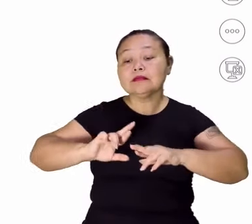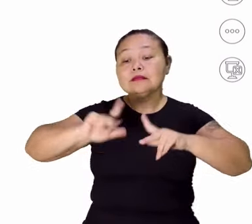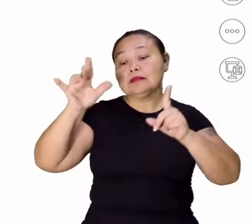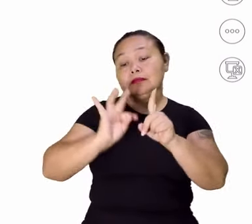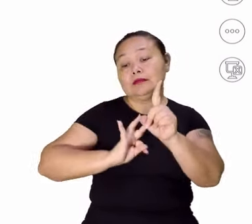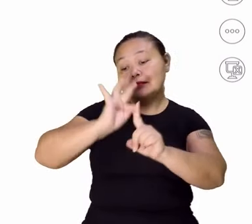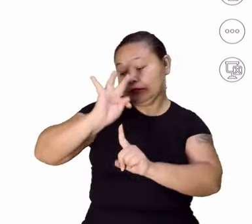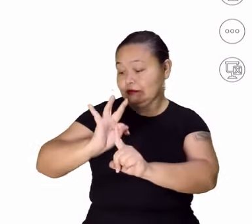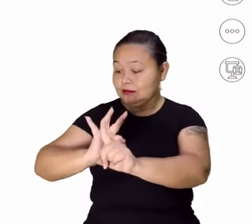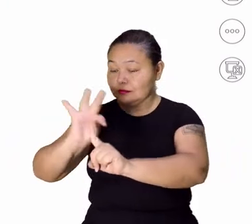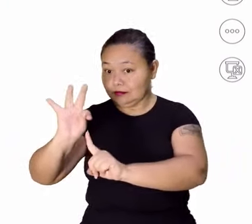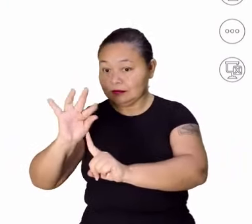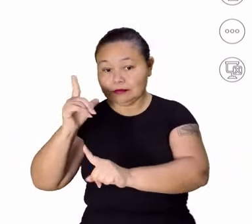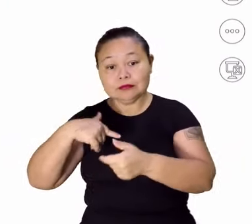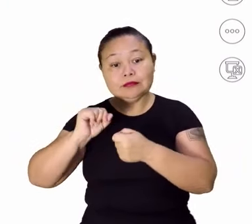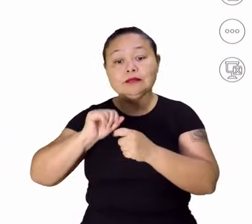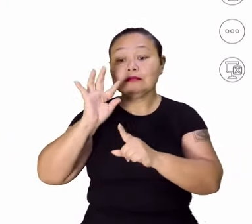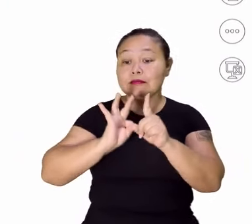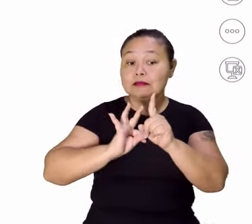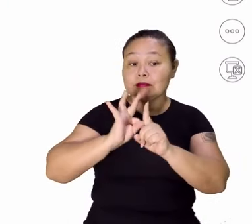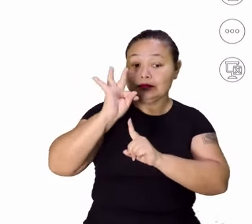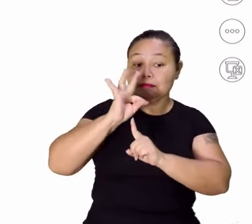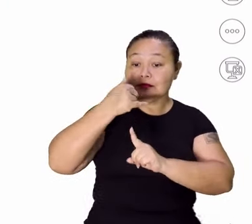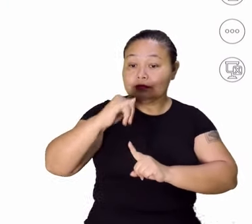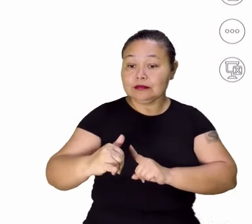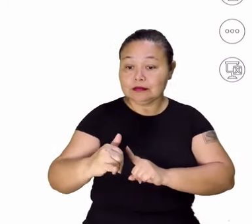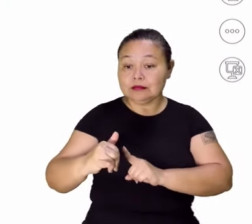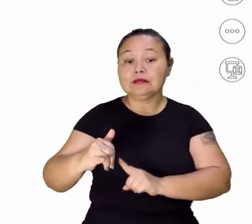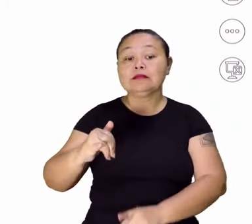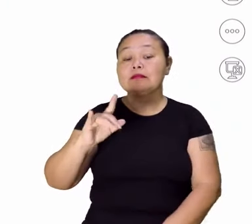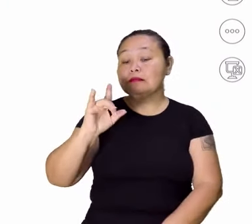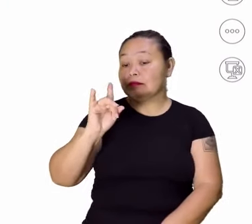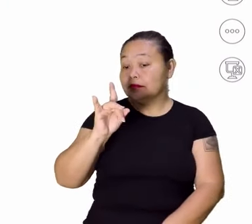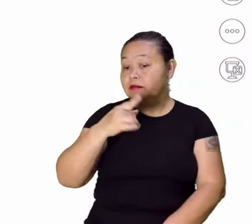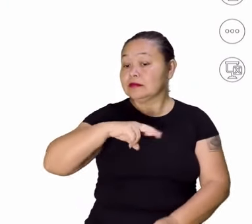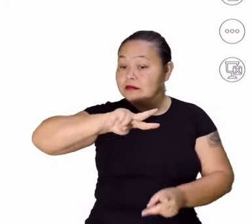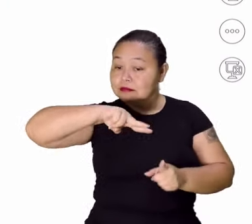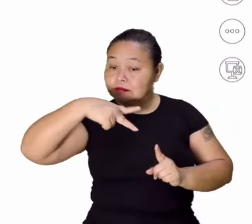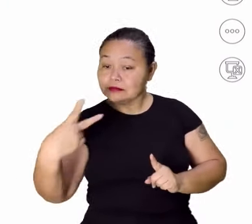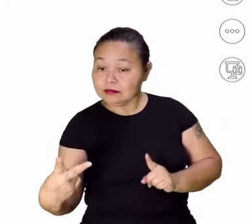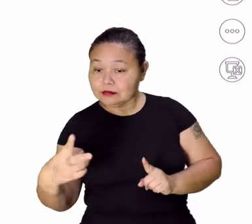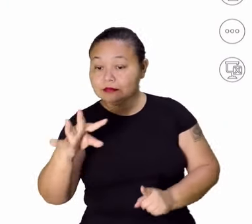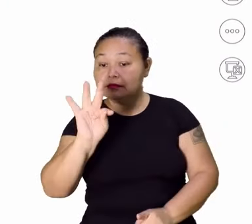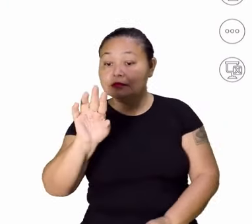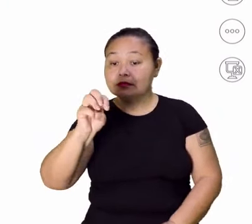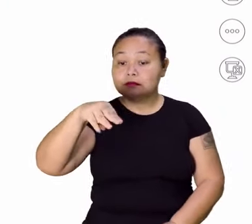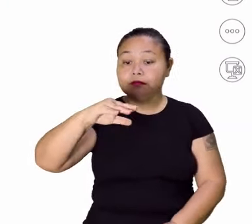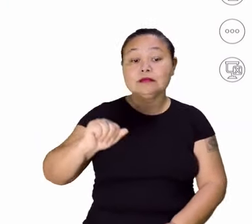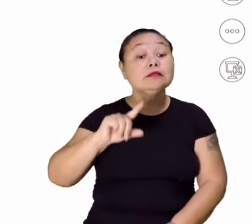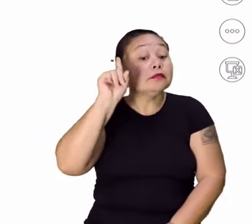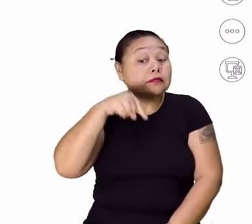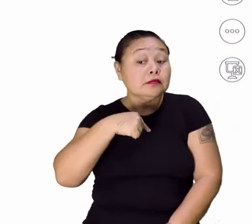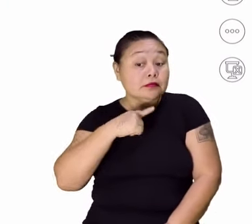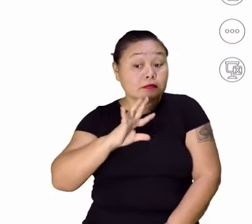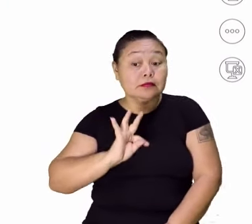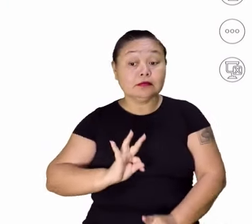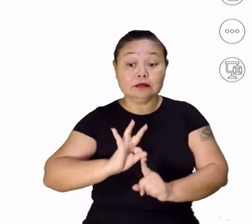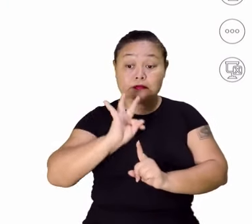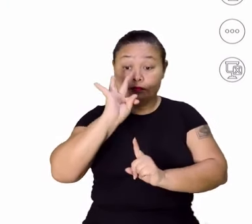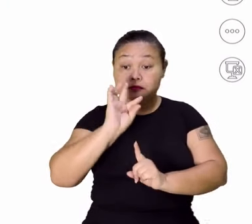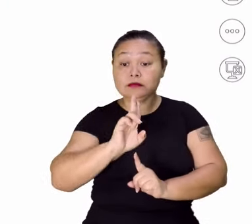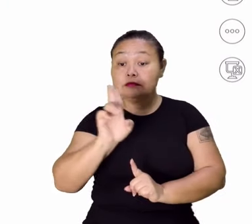temperatura entre eles, é, será que é energia térmica? Será que essa diferença, essa transferência de energia é uma energia térmica? Será que é temperatura,